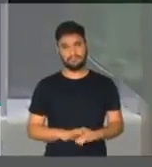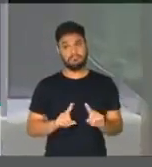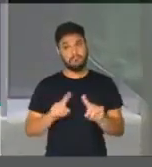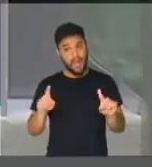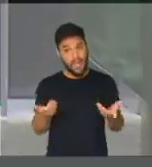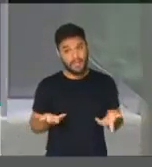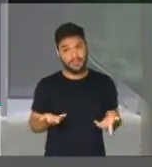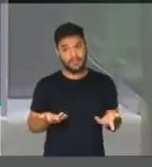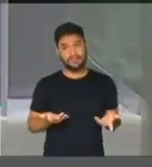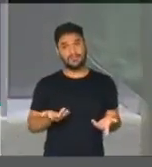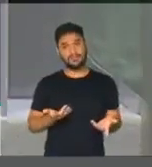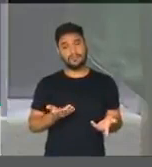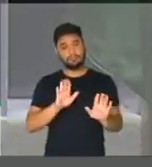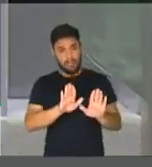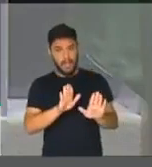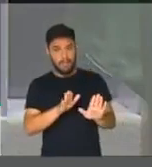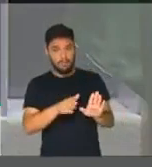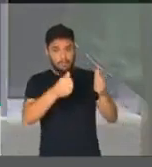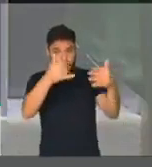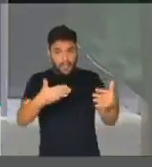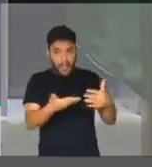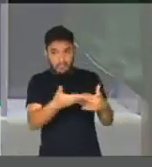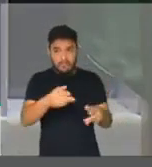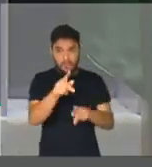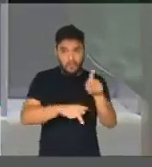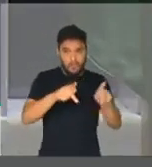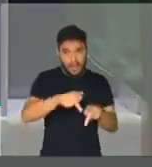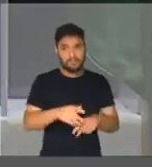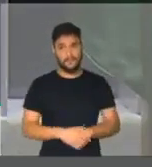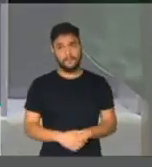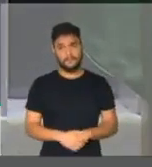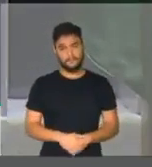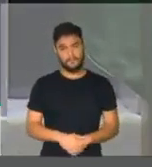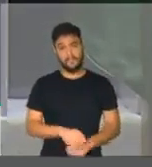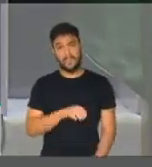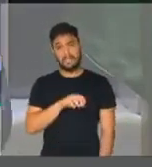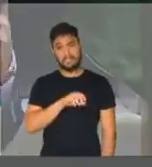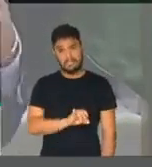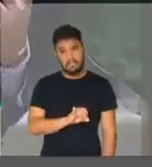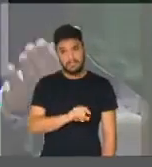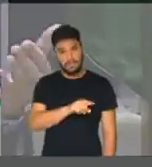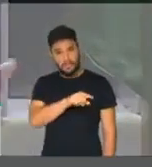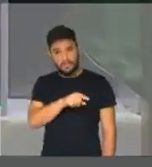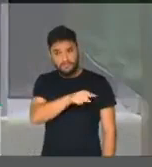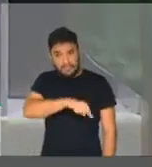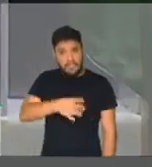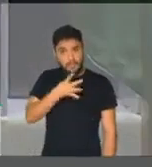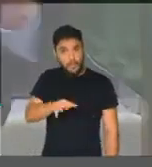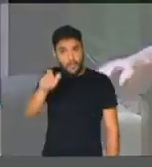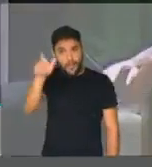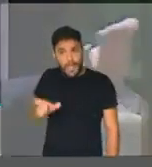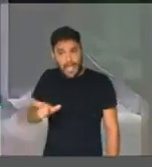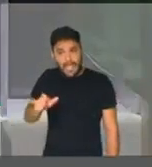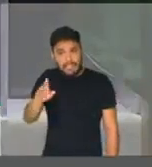Mas é importante que a população saiba que, se as pessoas não conhecem ele,